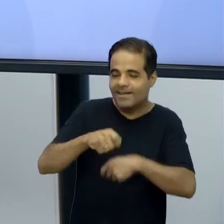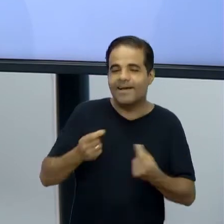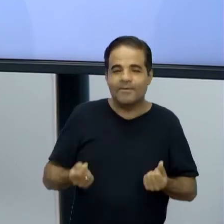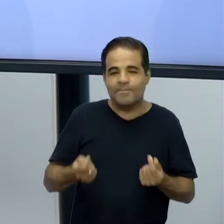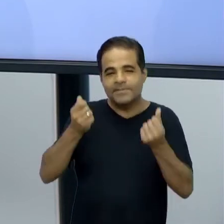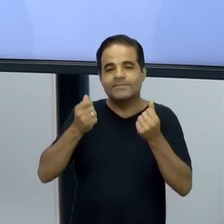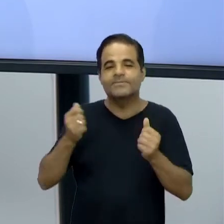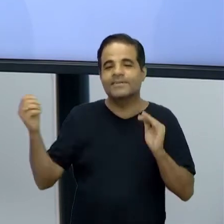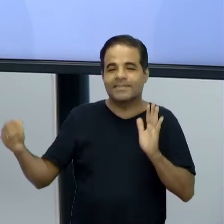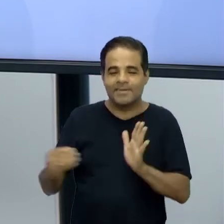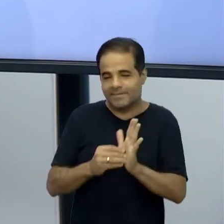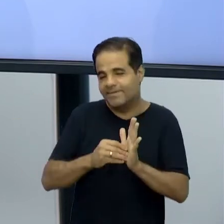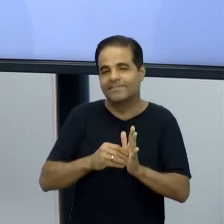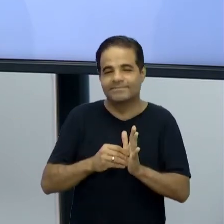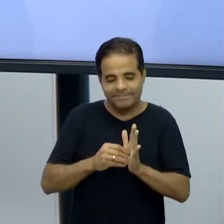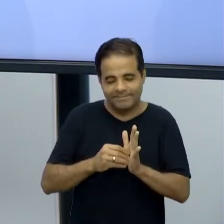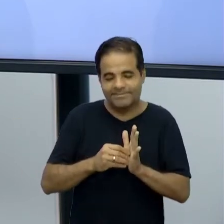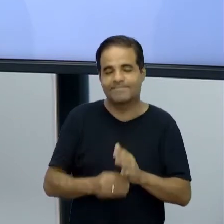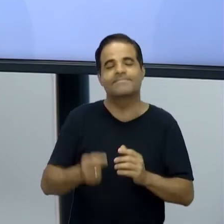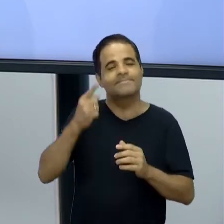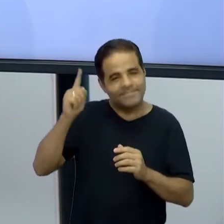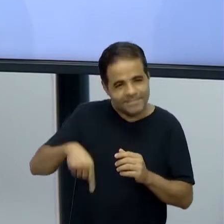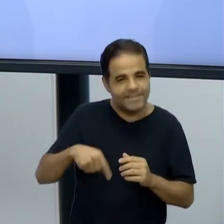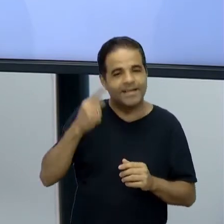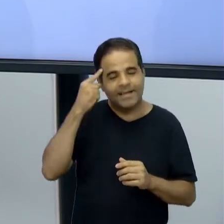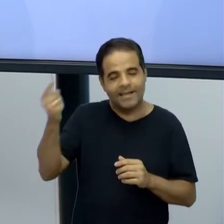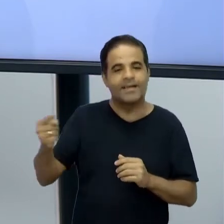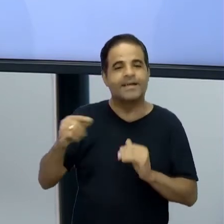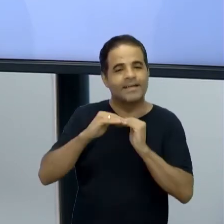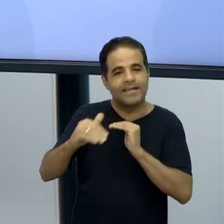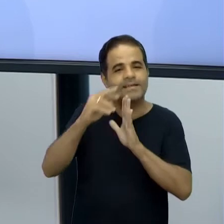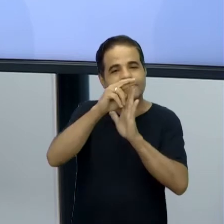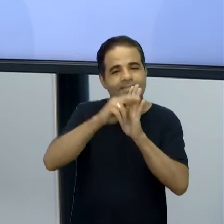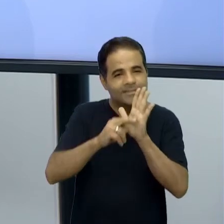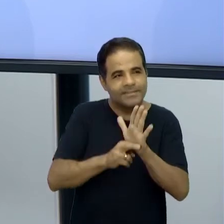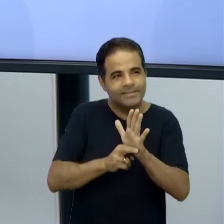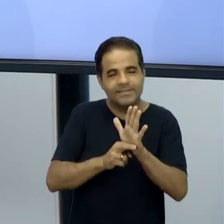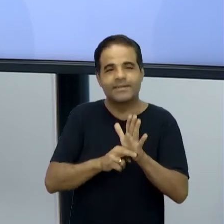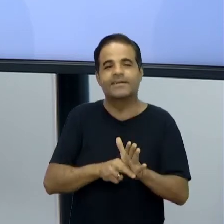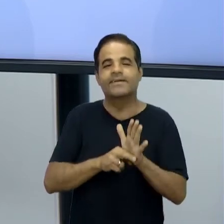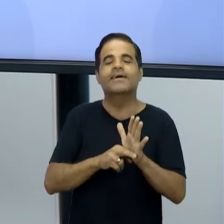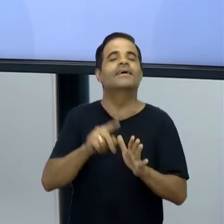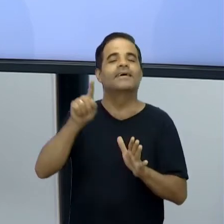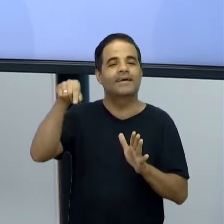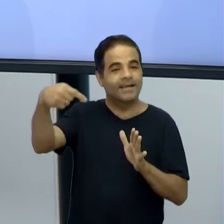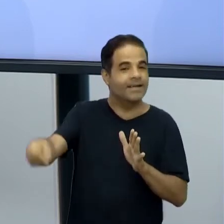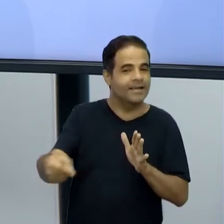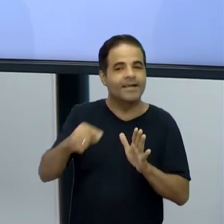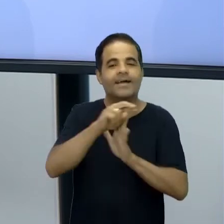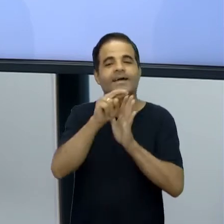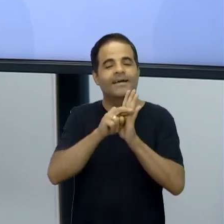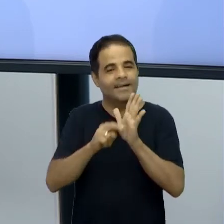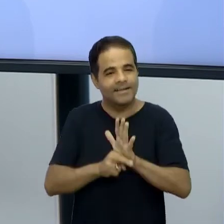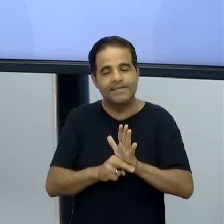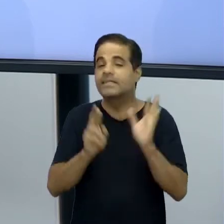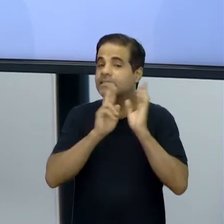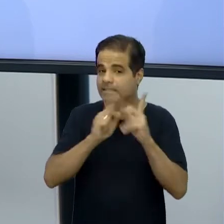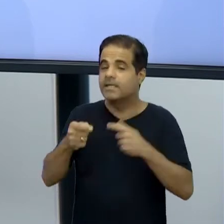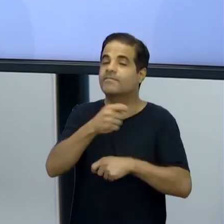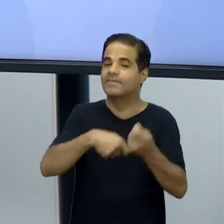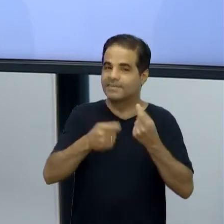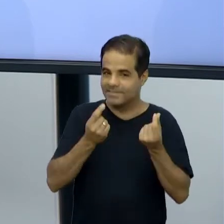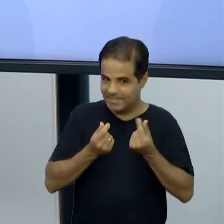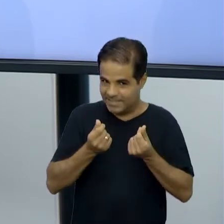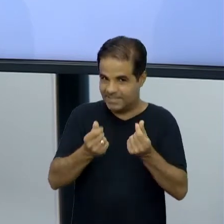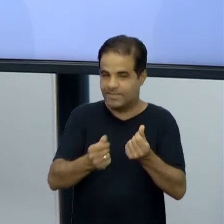para alguns professores se eles sabiam a diferença e para minha surpresa, aí eles sabiam bem aí a diferença do que é um financiamento